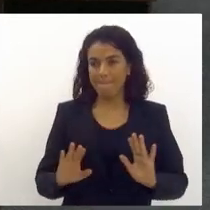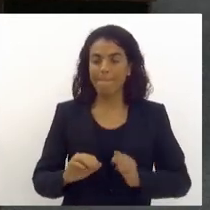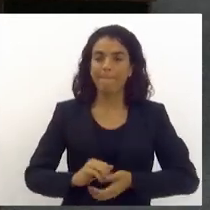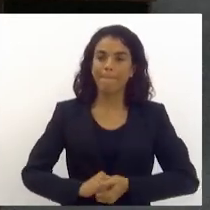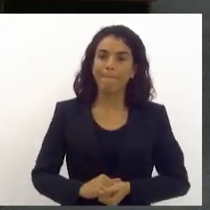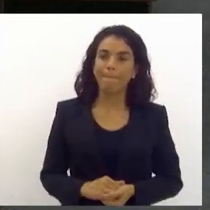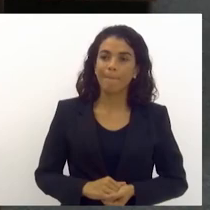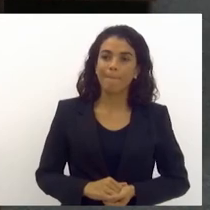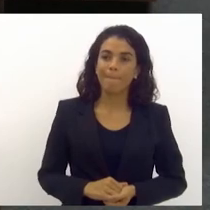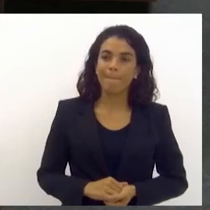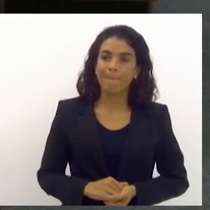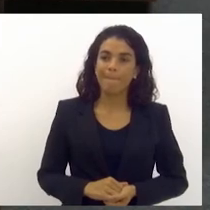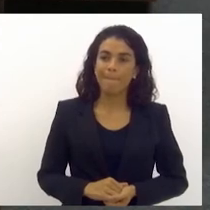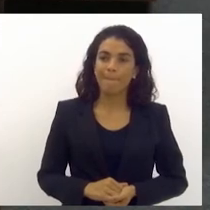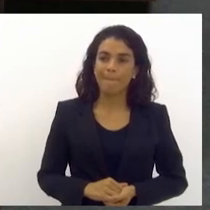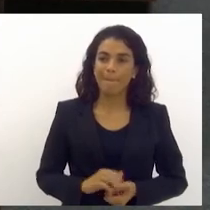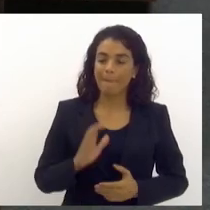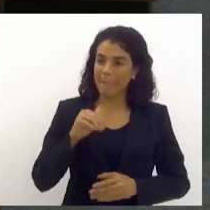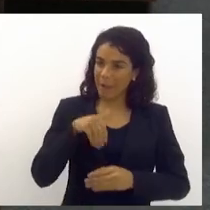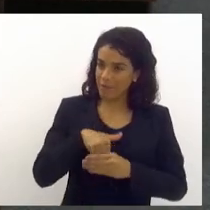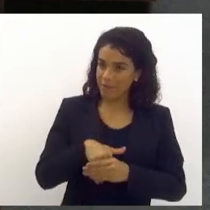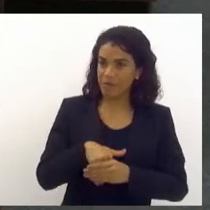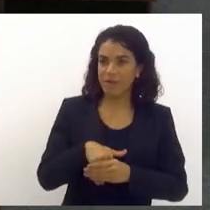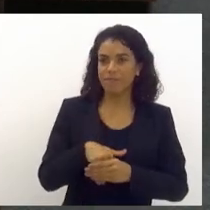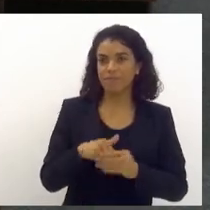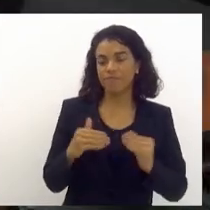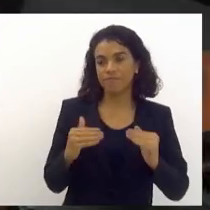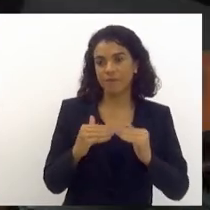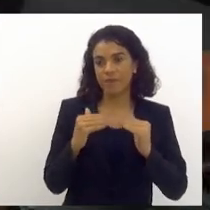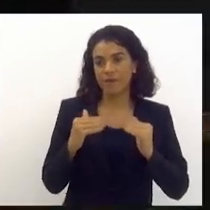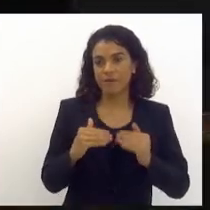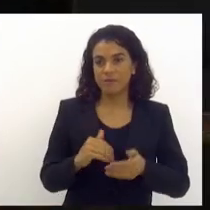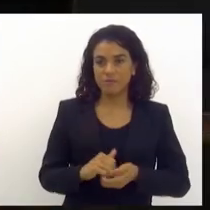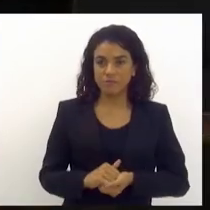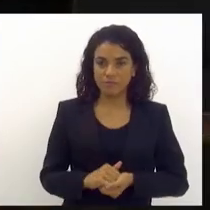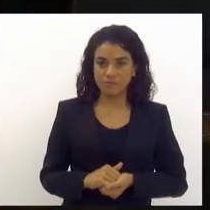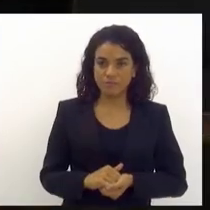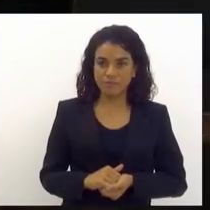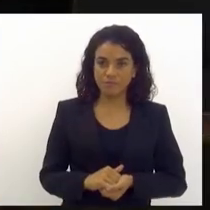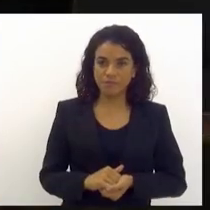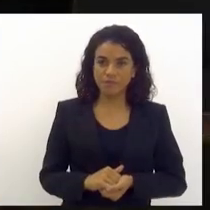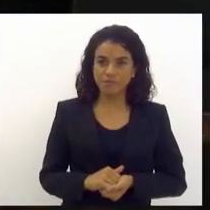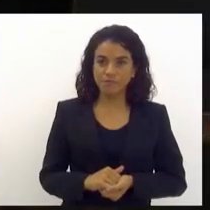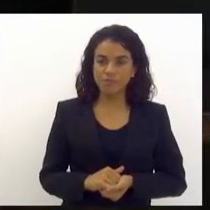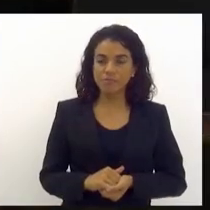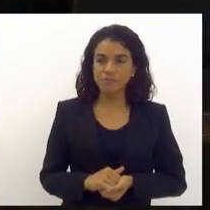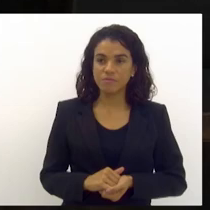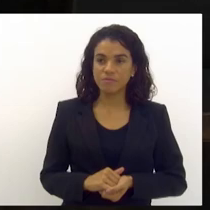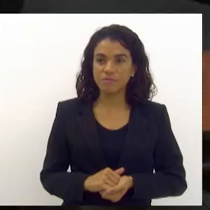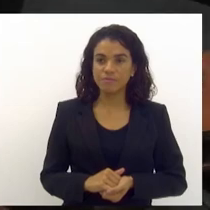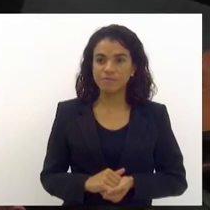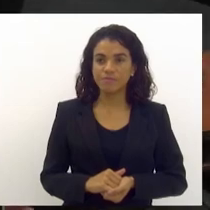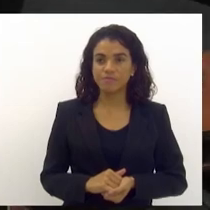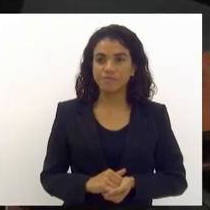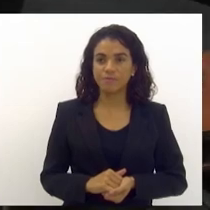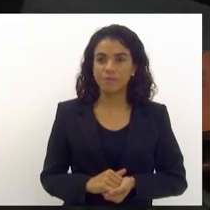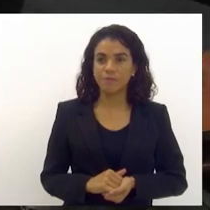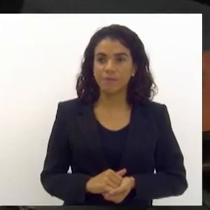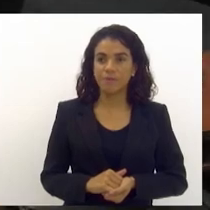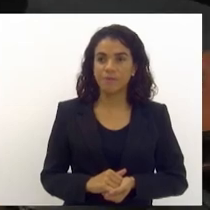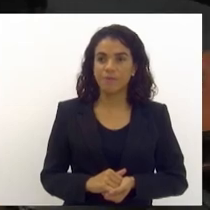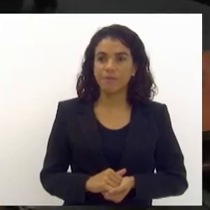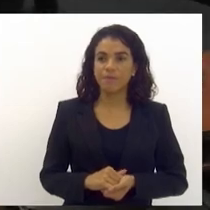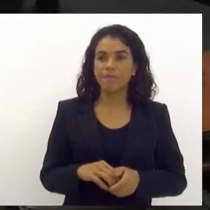Perfeito. Para votar favorável ao destaque. Perfeito. Presidente. Em votação. Foi. Questão de ordem, presidente. Sim, só queria